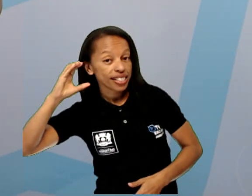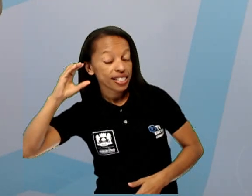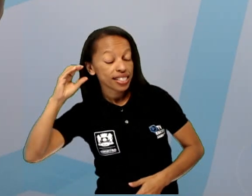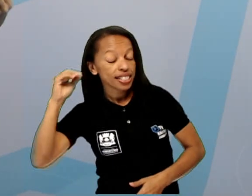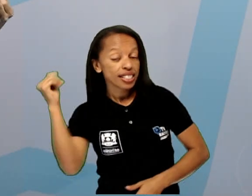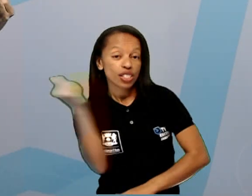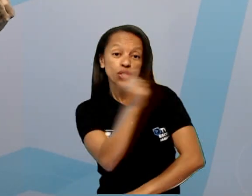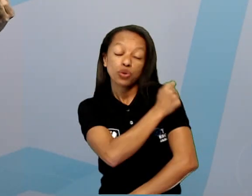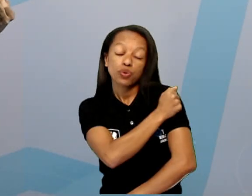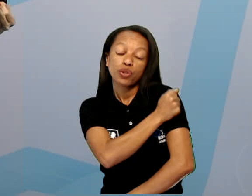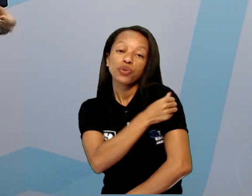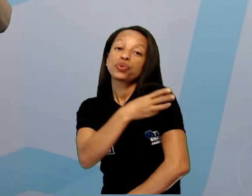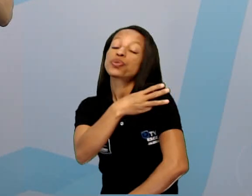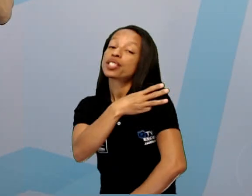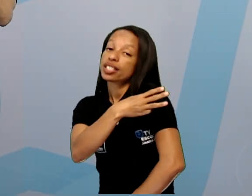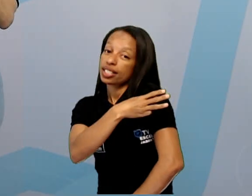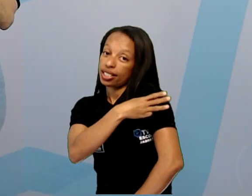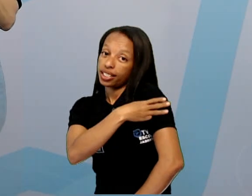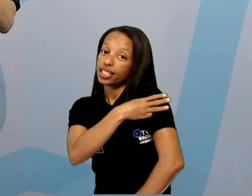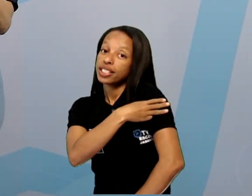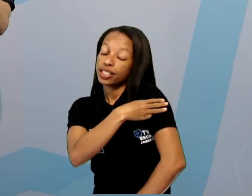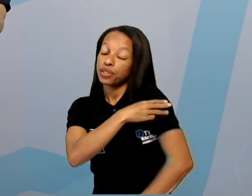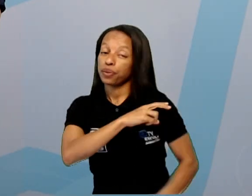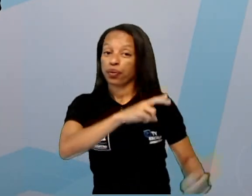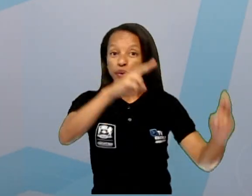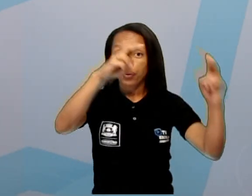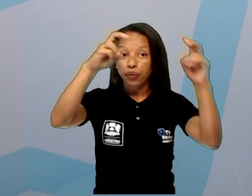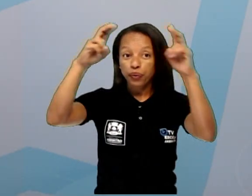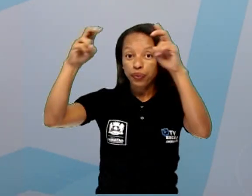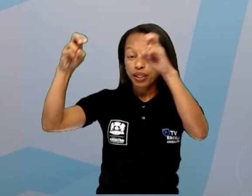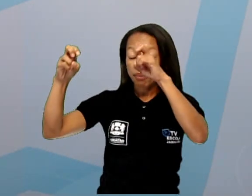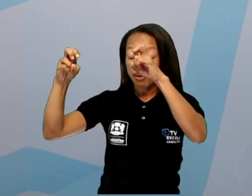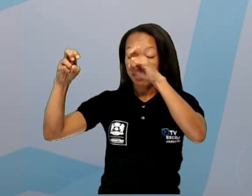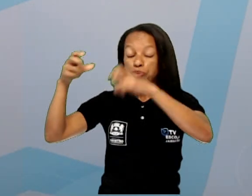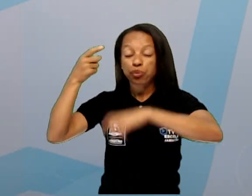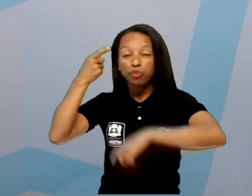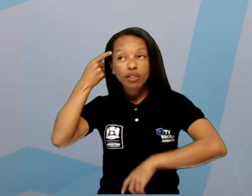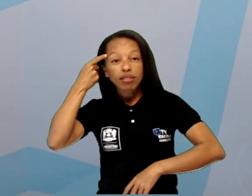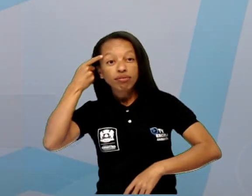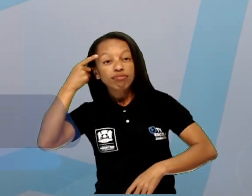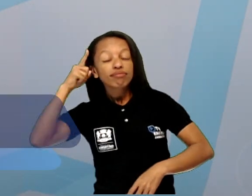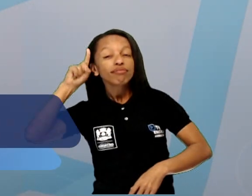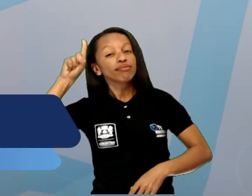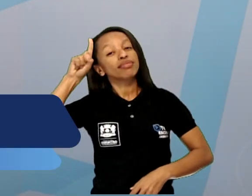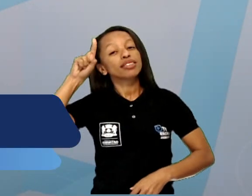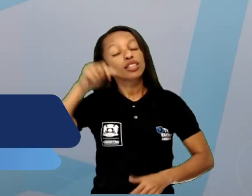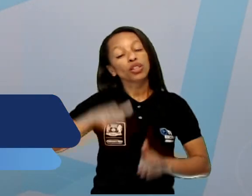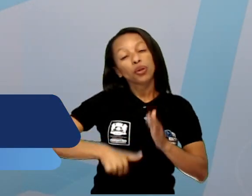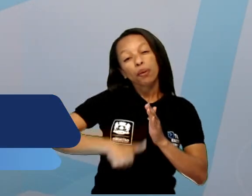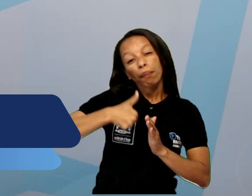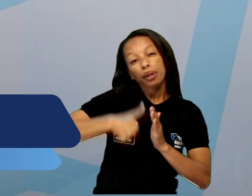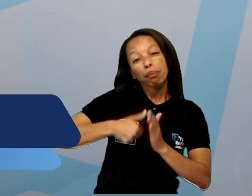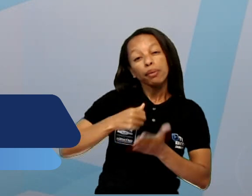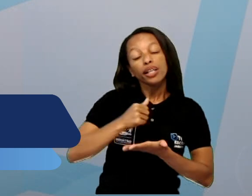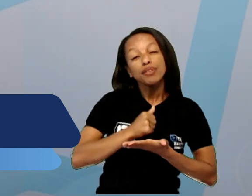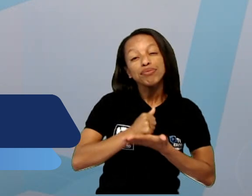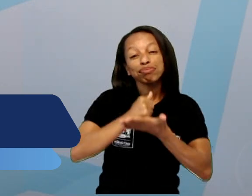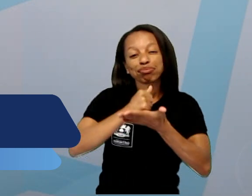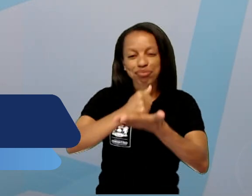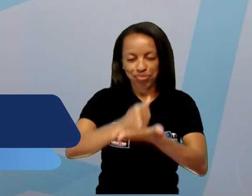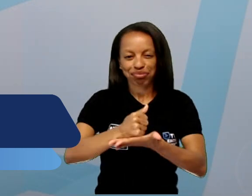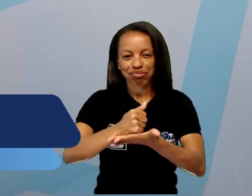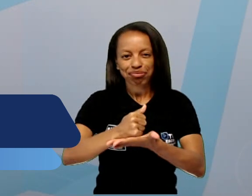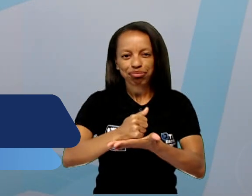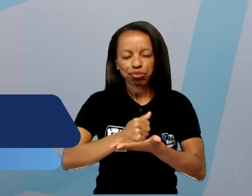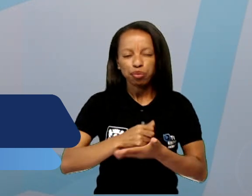do terceiro ano e o tema de hoje é noções de primeiros socorros. Olha que